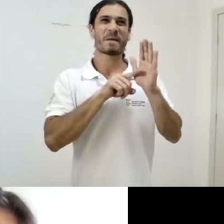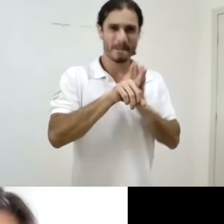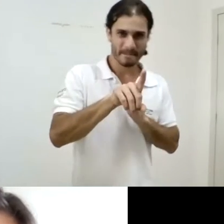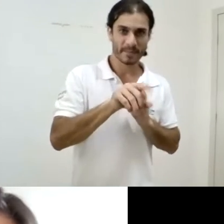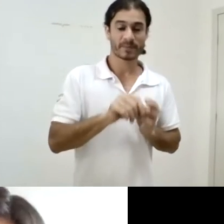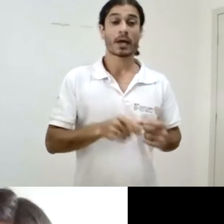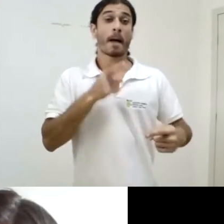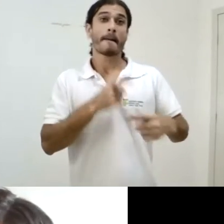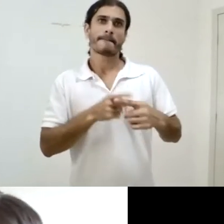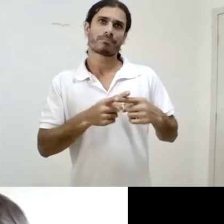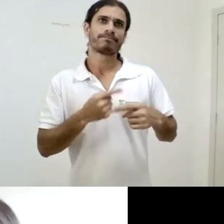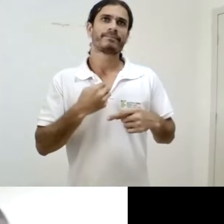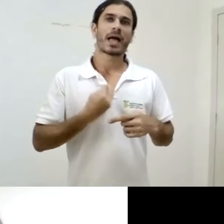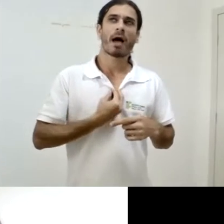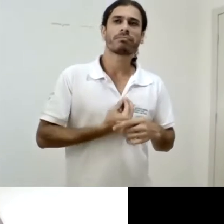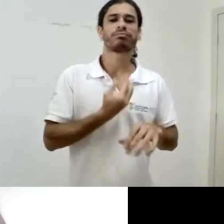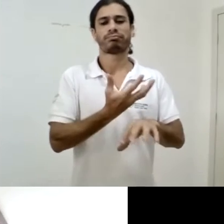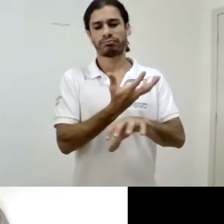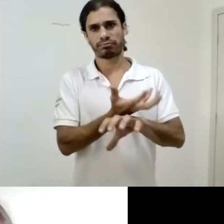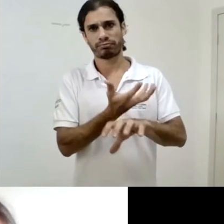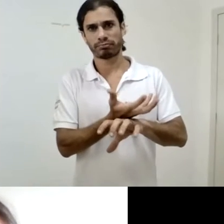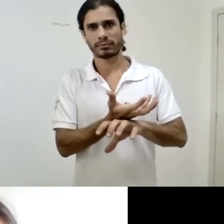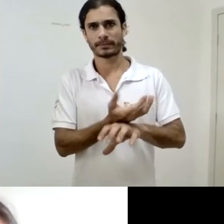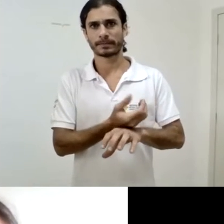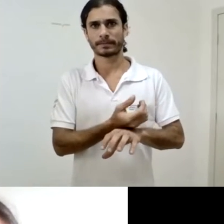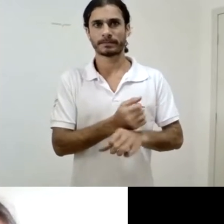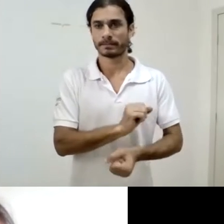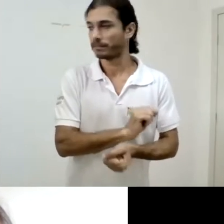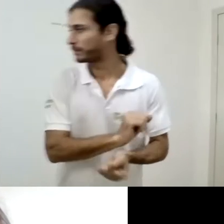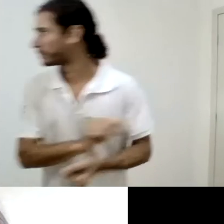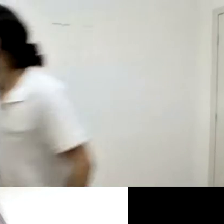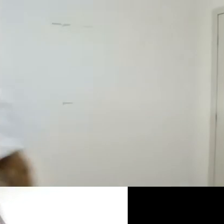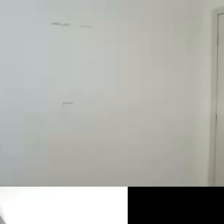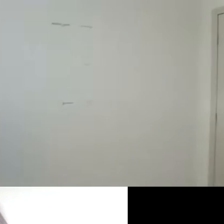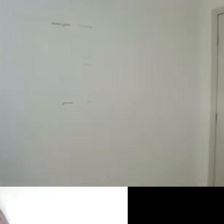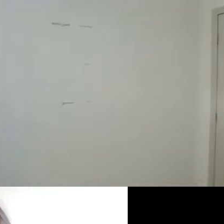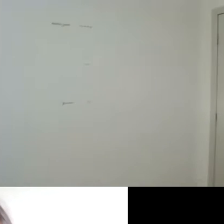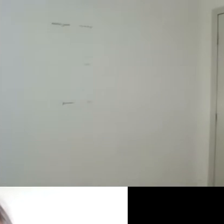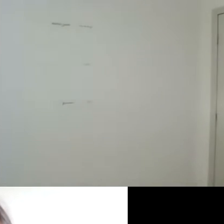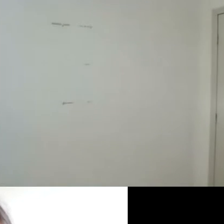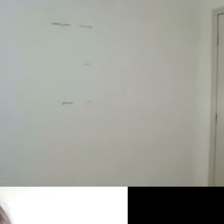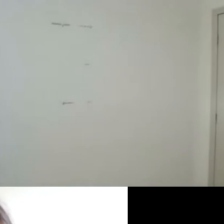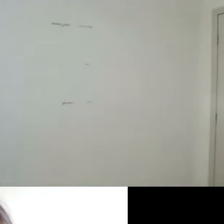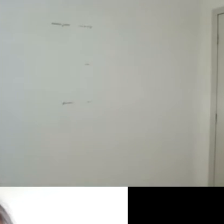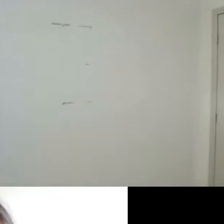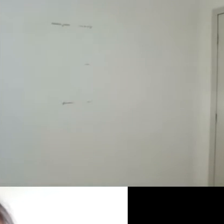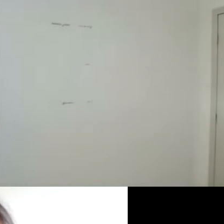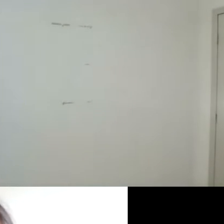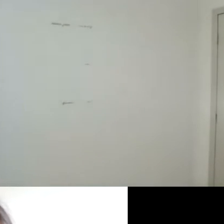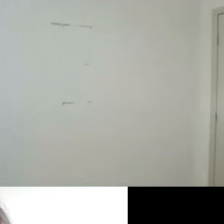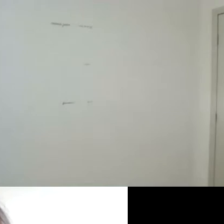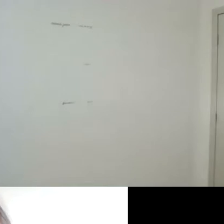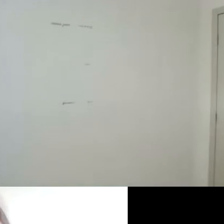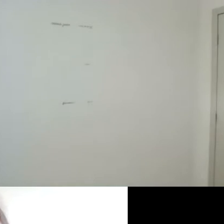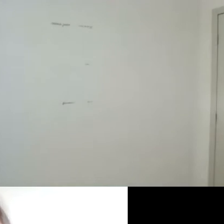disciplina também, é algo importante, assim, para os alunos, né? É. Quando a gente fala também da pesquisação. chata,